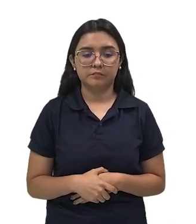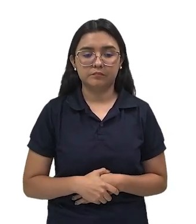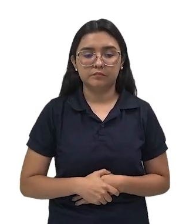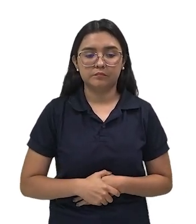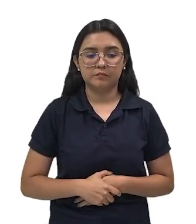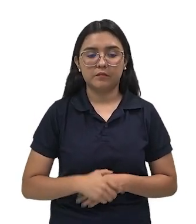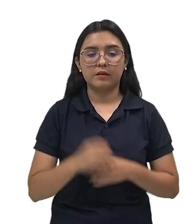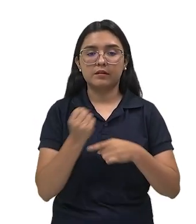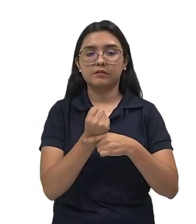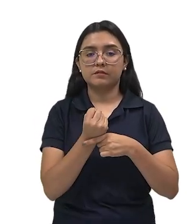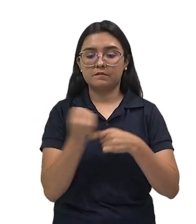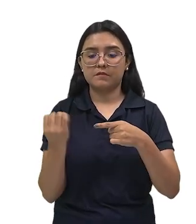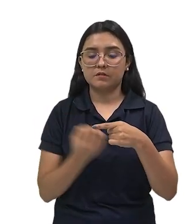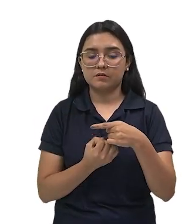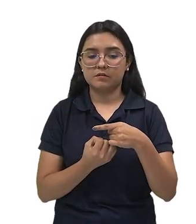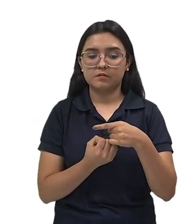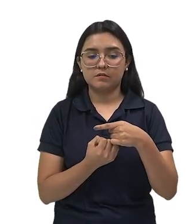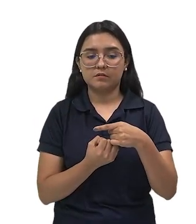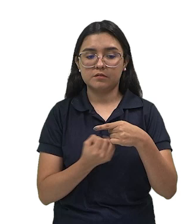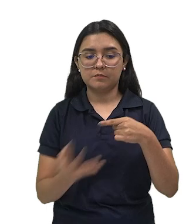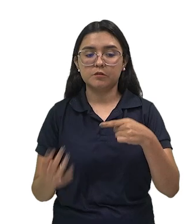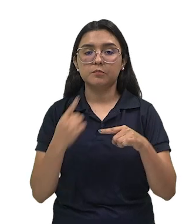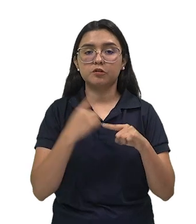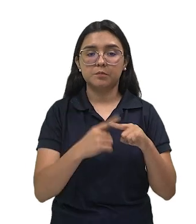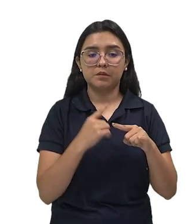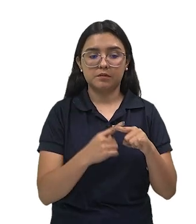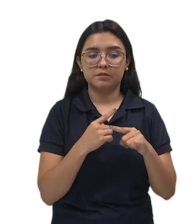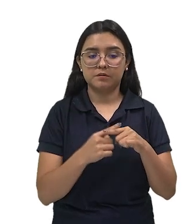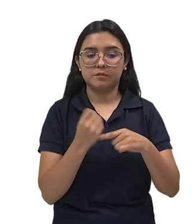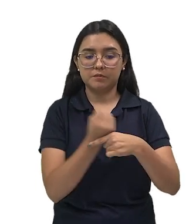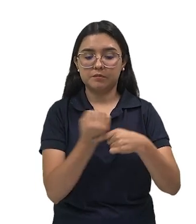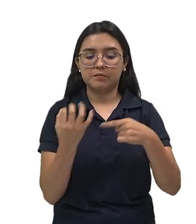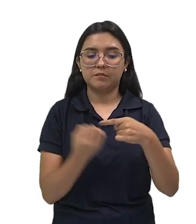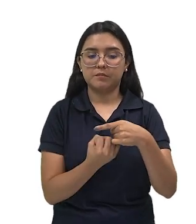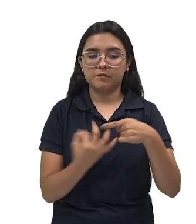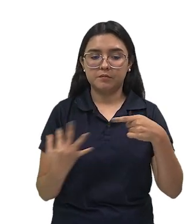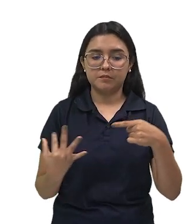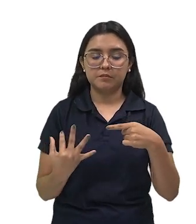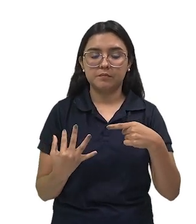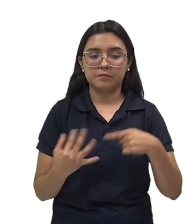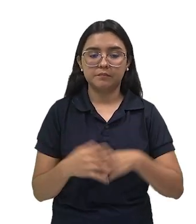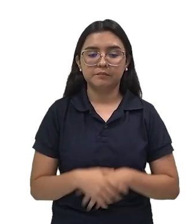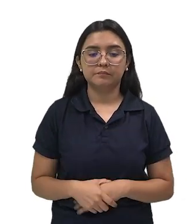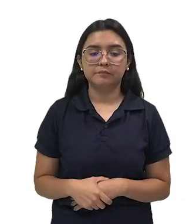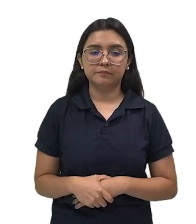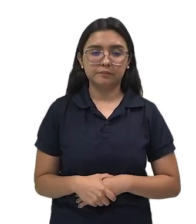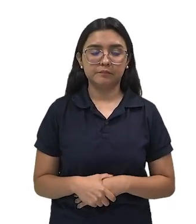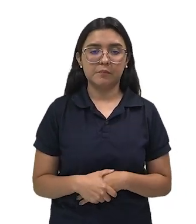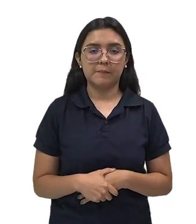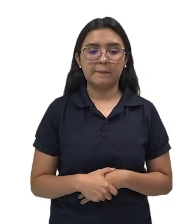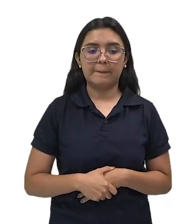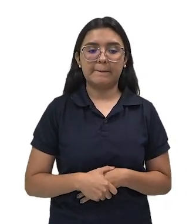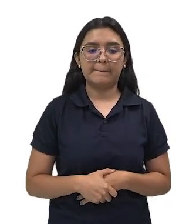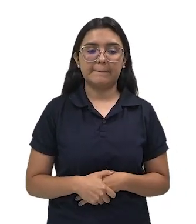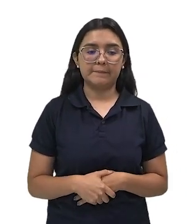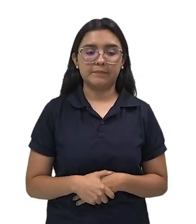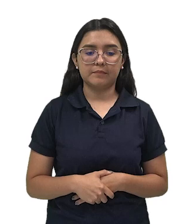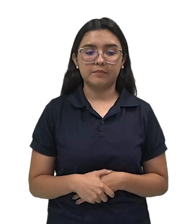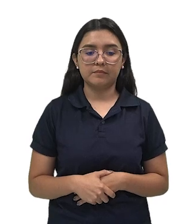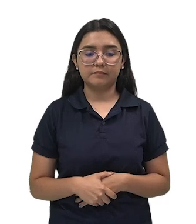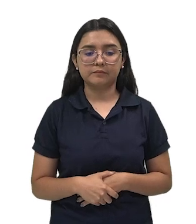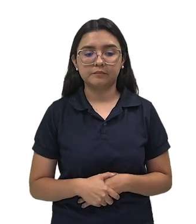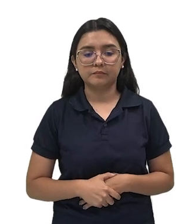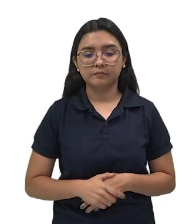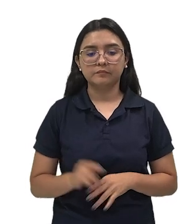Essa fração aqui, essa multiplicação aqui, ó, é uma fração por um número aqui, né? Não está para